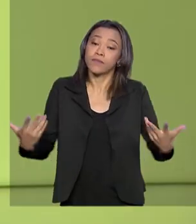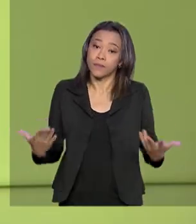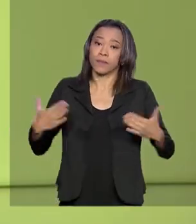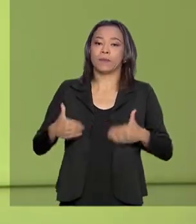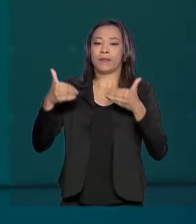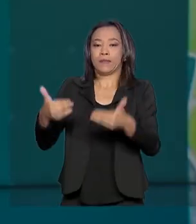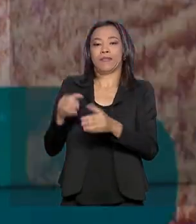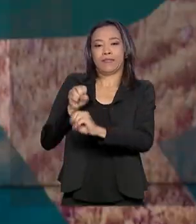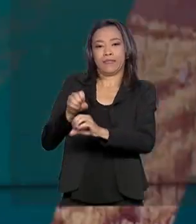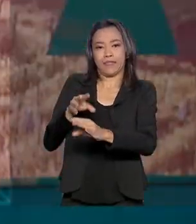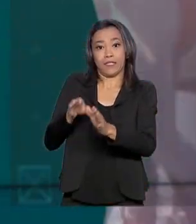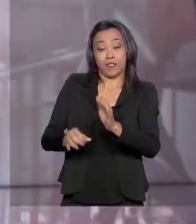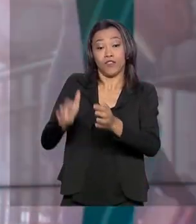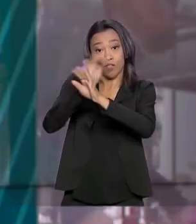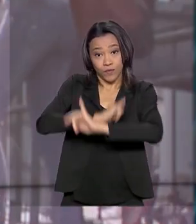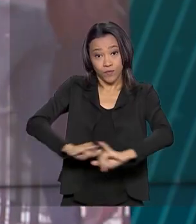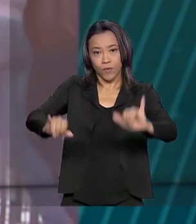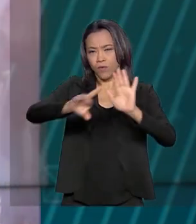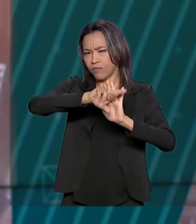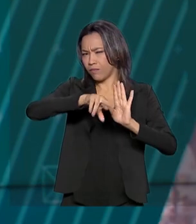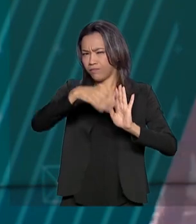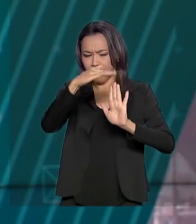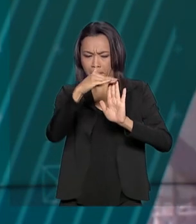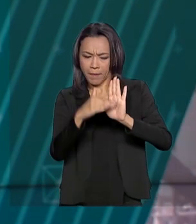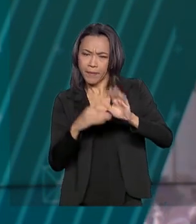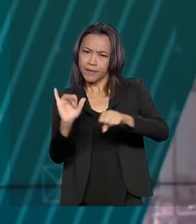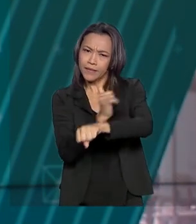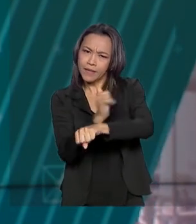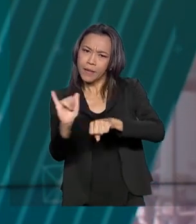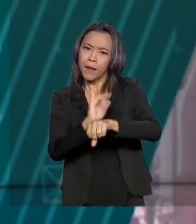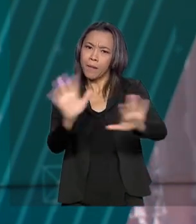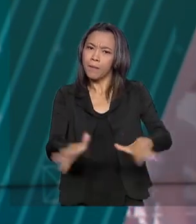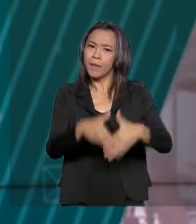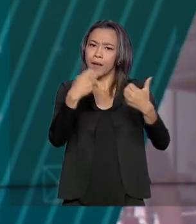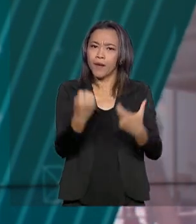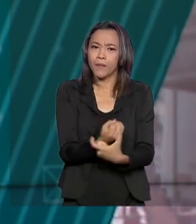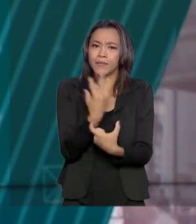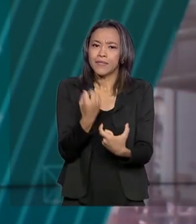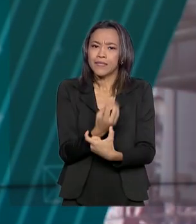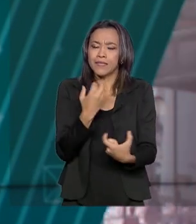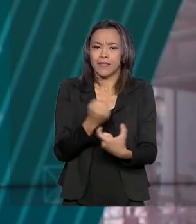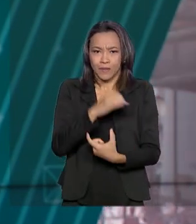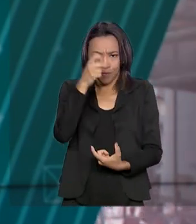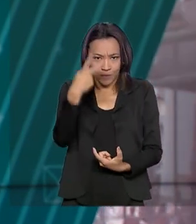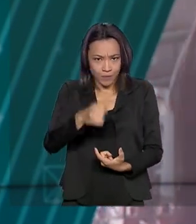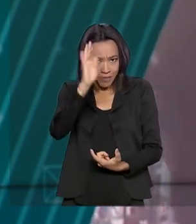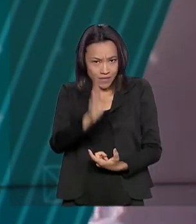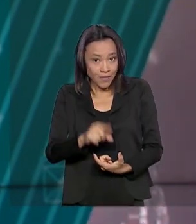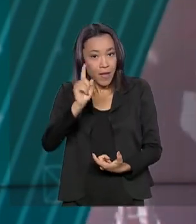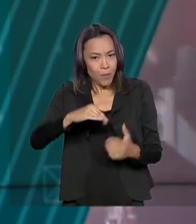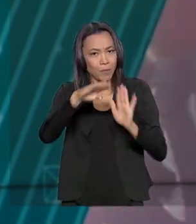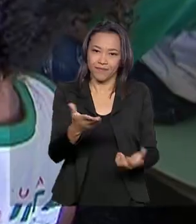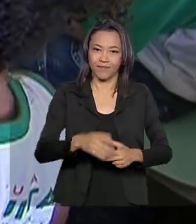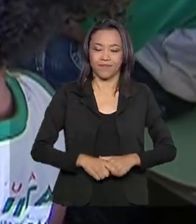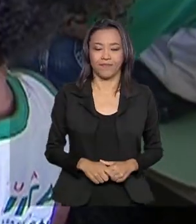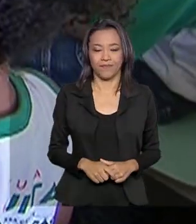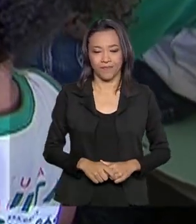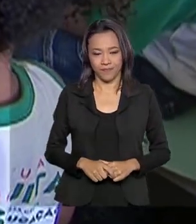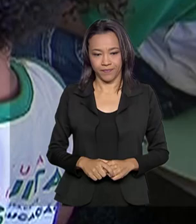Educação lançou uma série de medidas para melhorar a alfabetização no país. É o programa Tempo de Aprender.